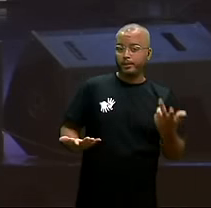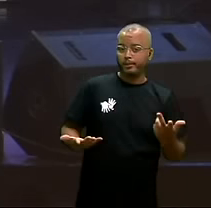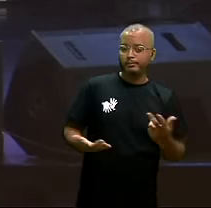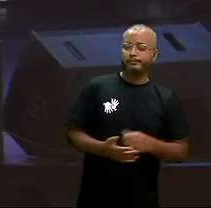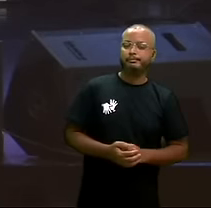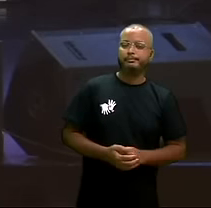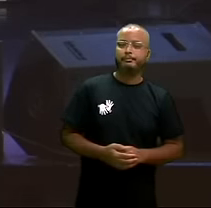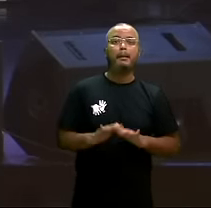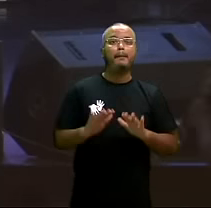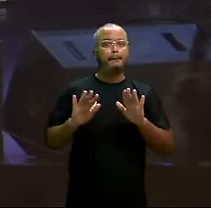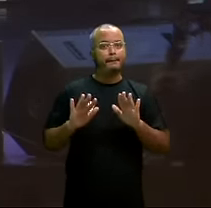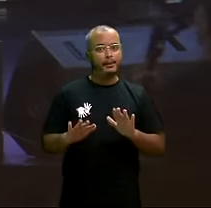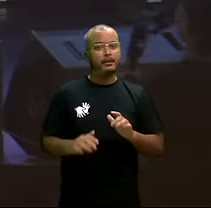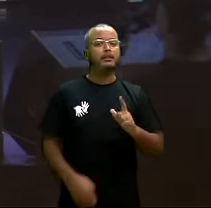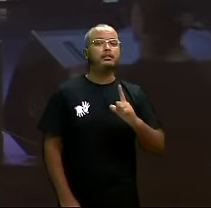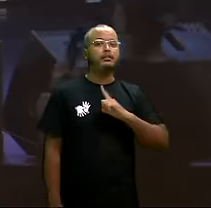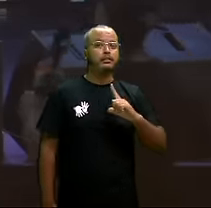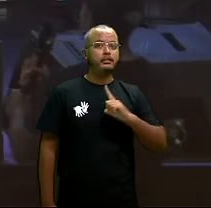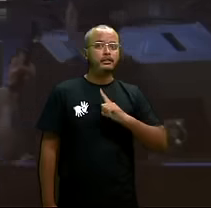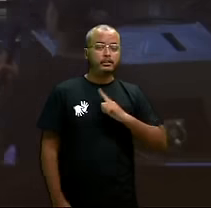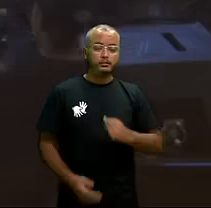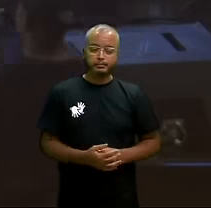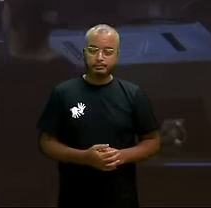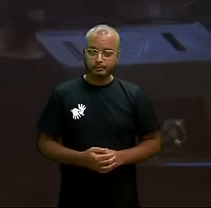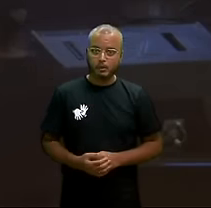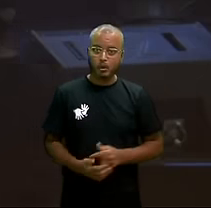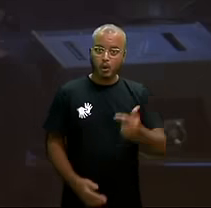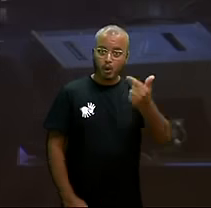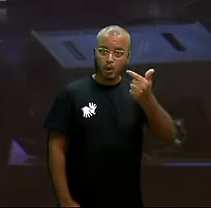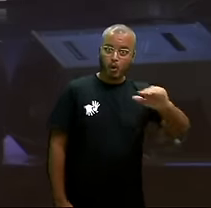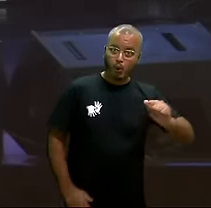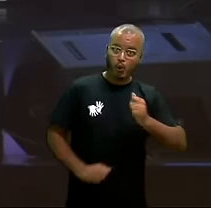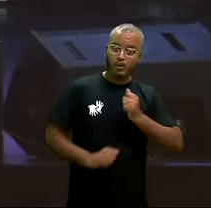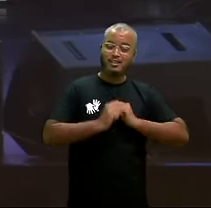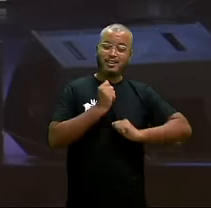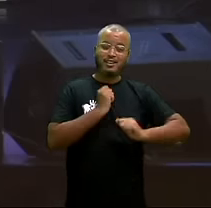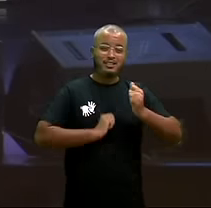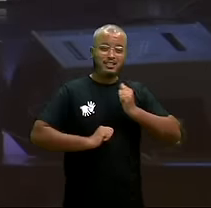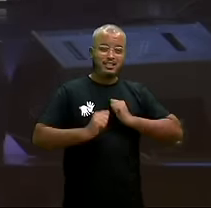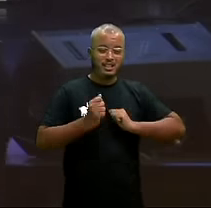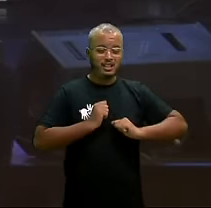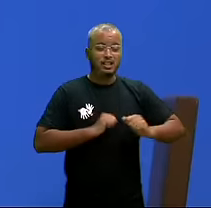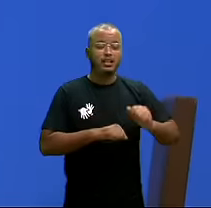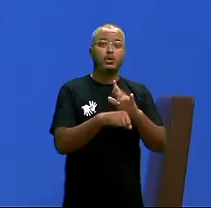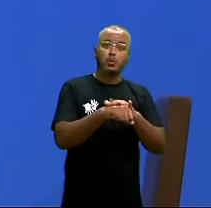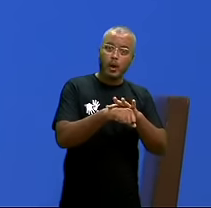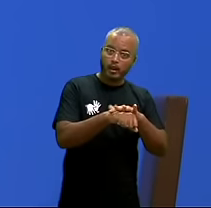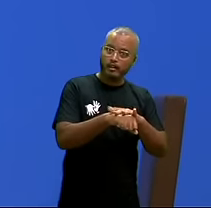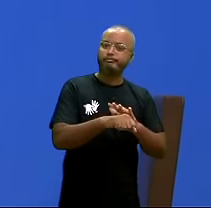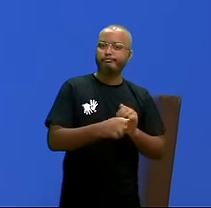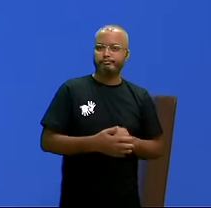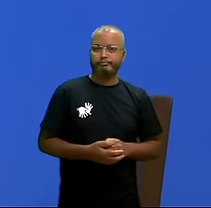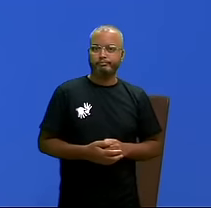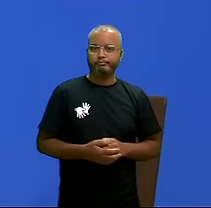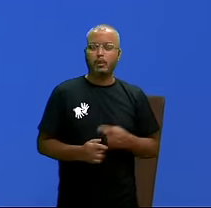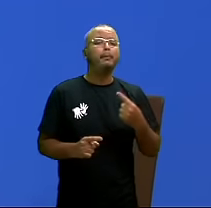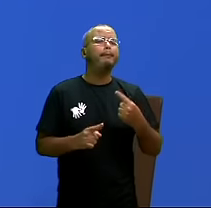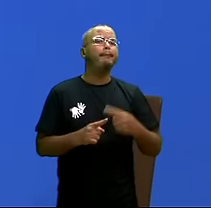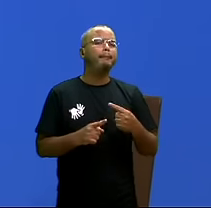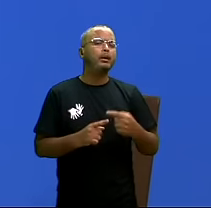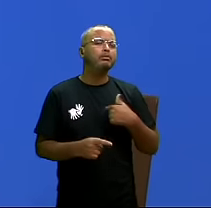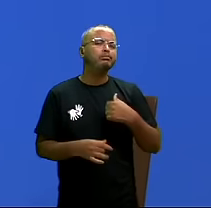lá, o Instituto de Pesquisa e Orientação da Mente, diz que cada 10 brasileiros, 4 tem ansiedade patológica, é doença. Por que eu estou dizendo isso,